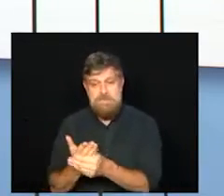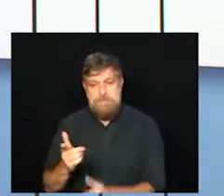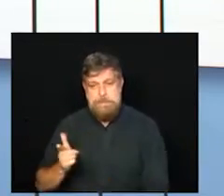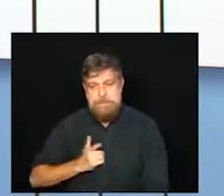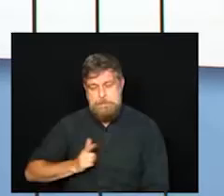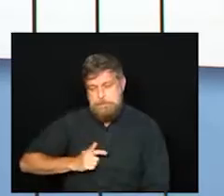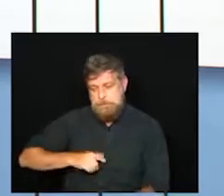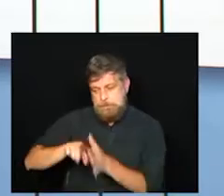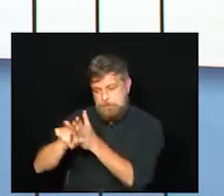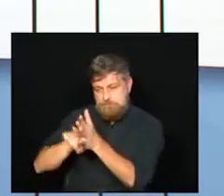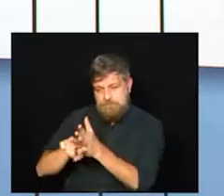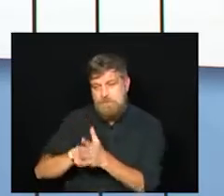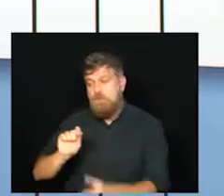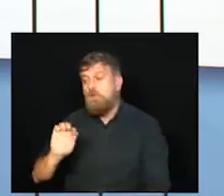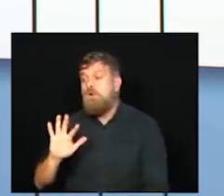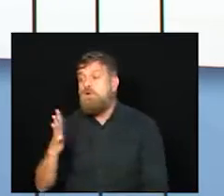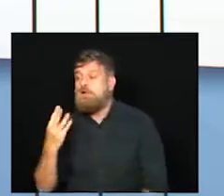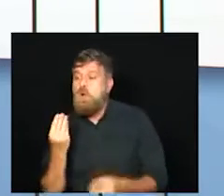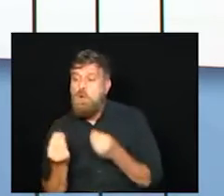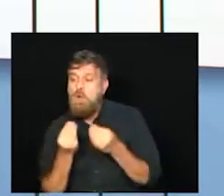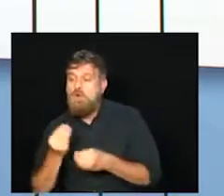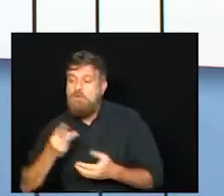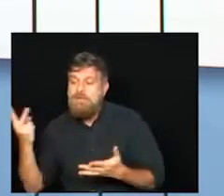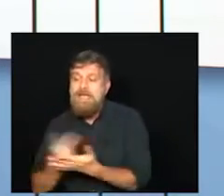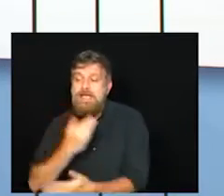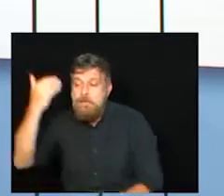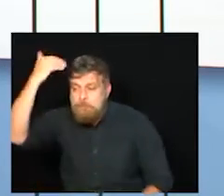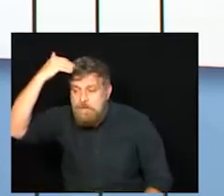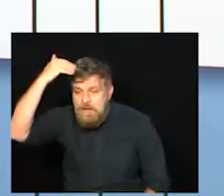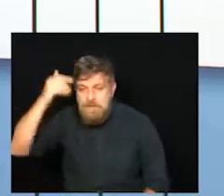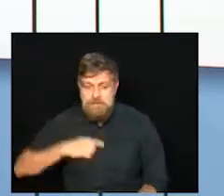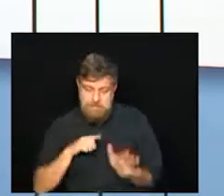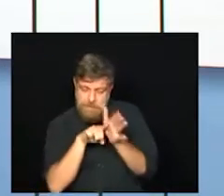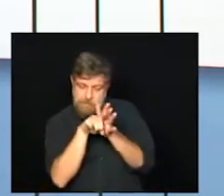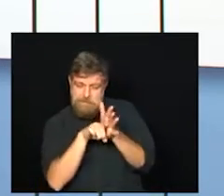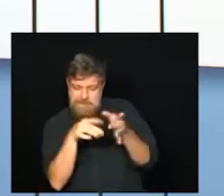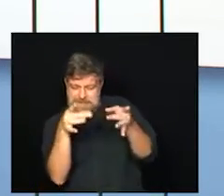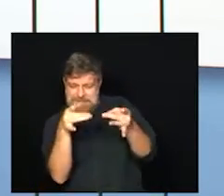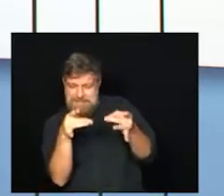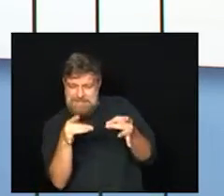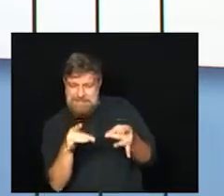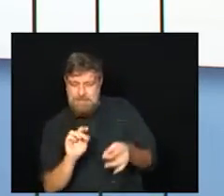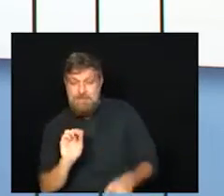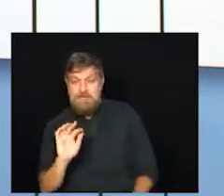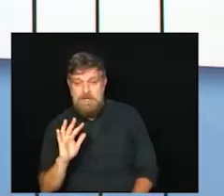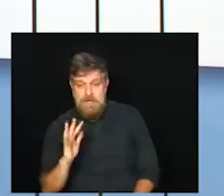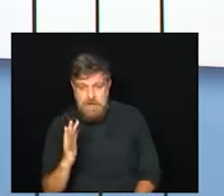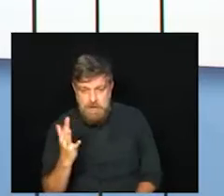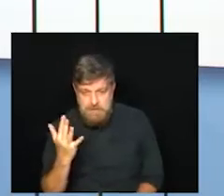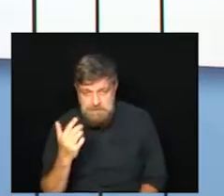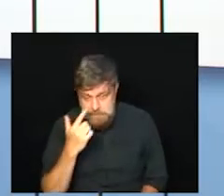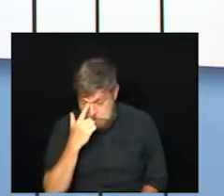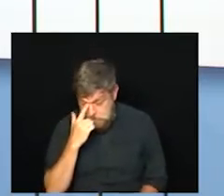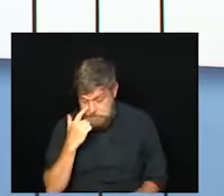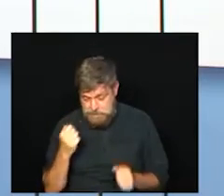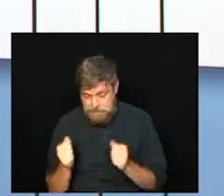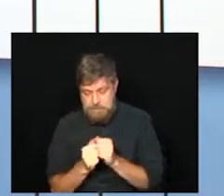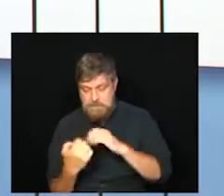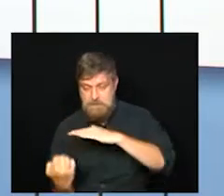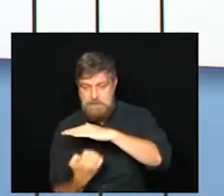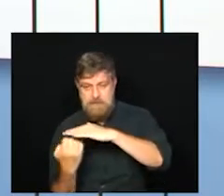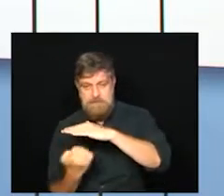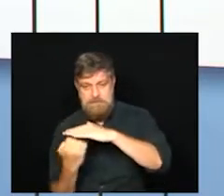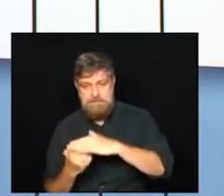as circunstâncias do acidente e farão uma rigorosa investigação da ocorrência junto às empresas para